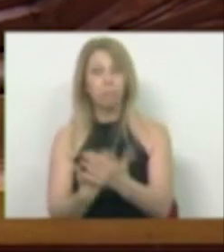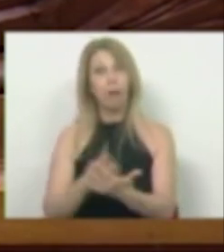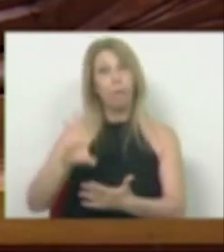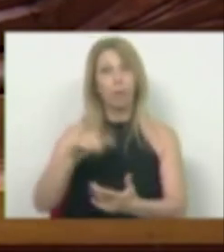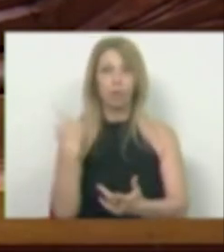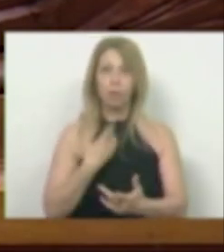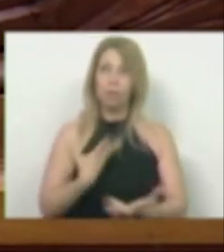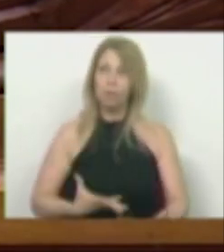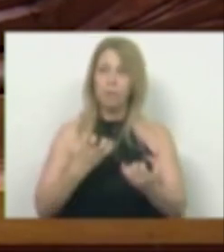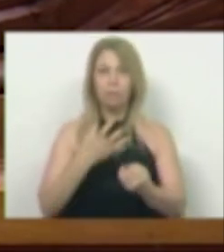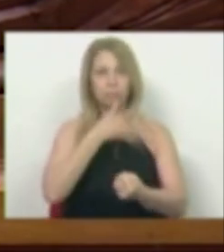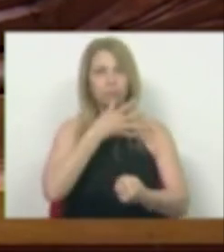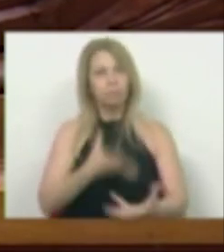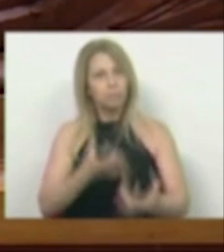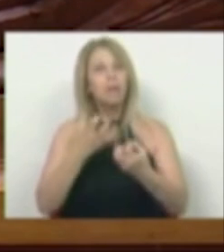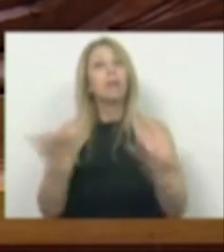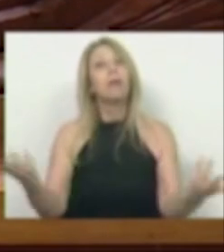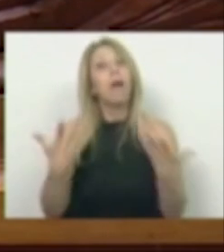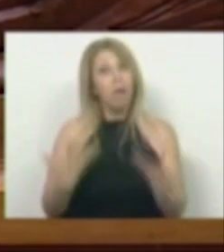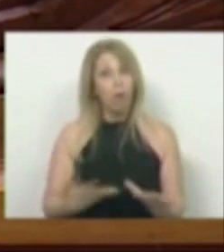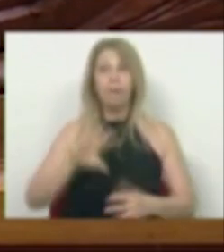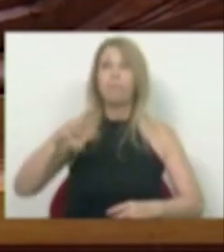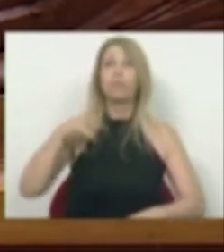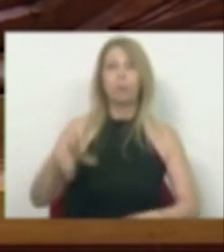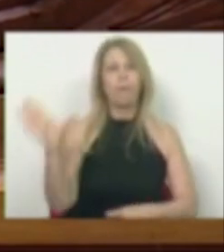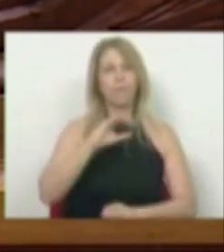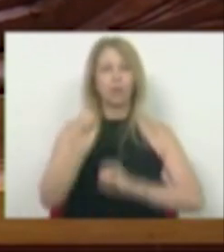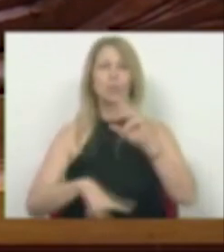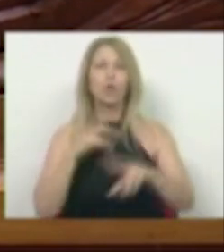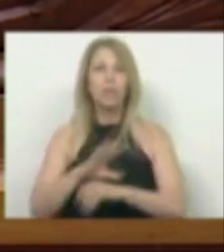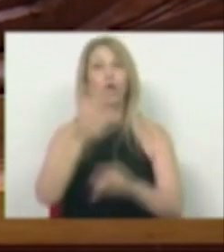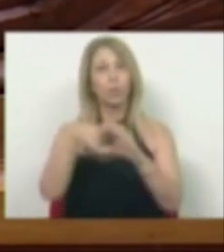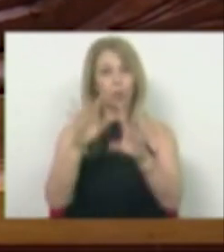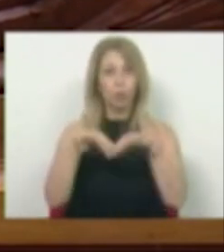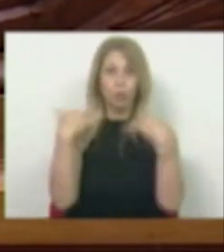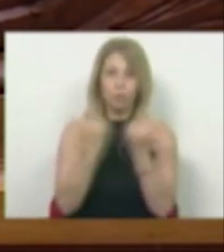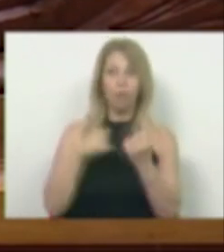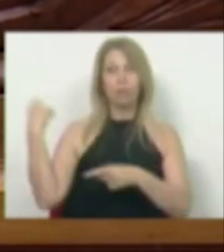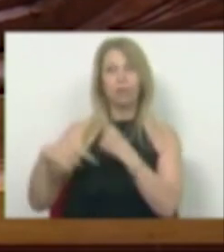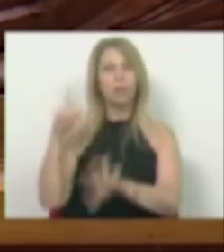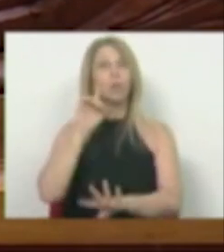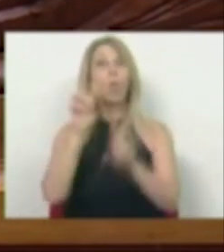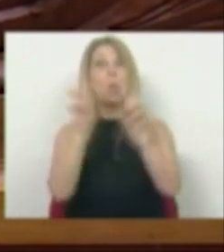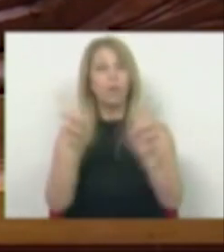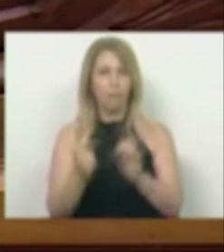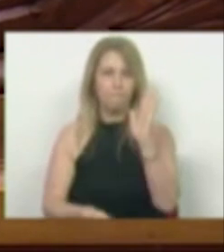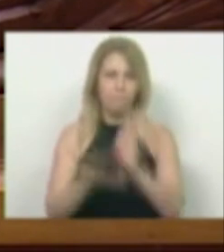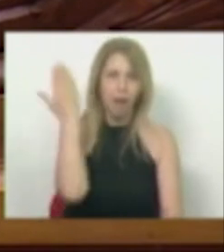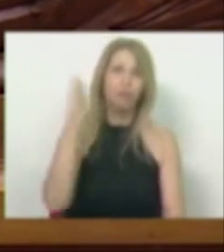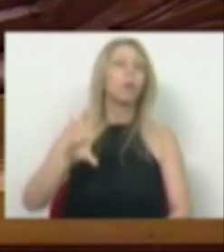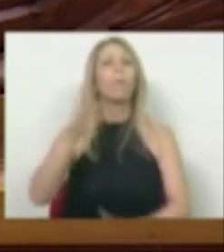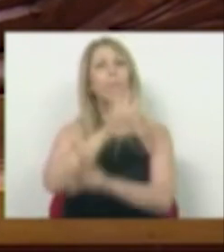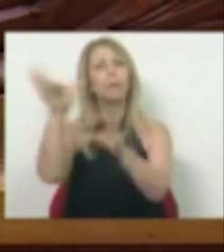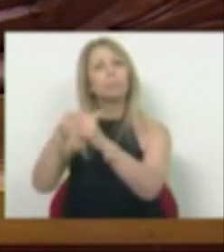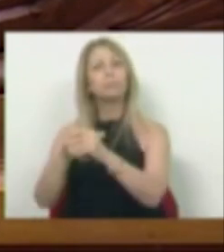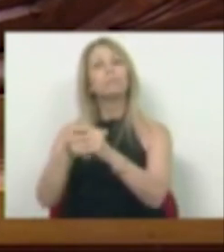hoje um Portugal mais moderno, com mais inclusão social, com gerações mais novas, muito mais qualificadas, um país muito mais inserido